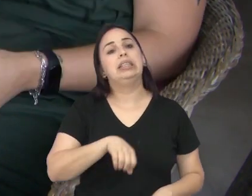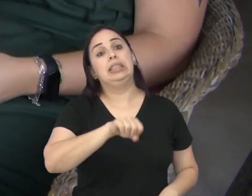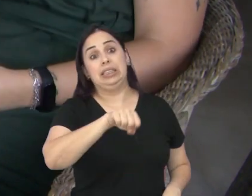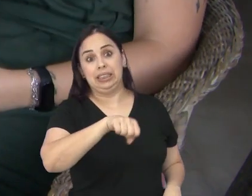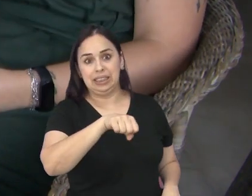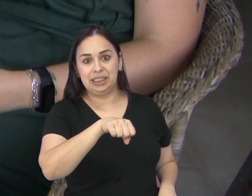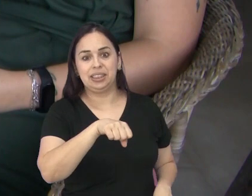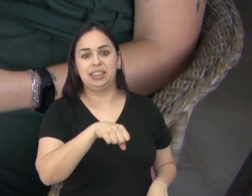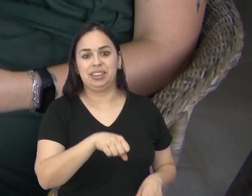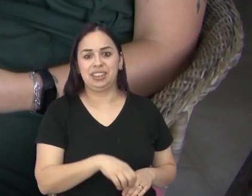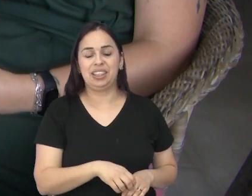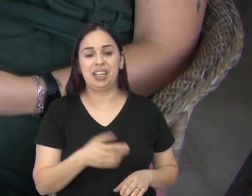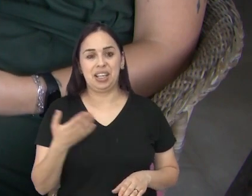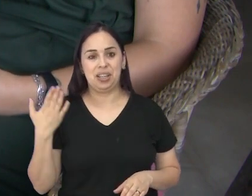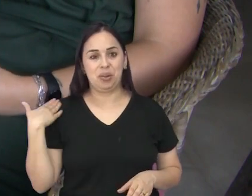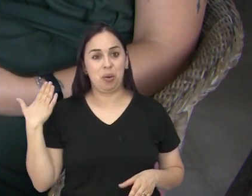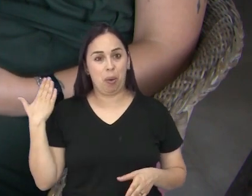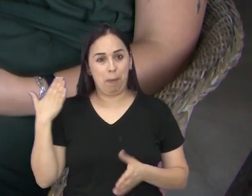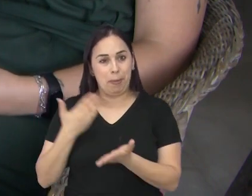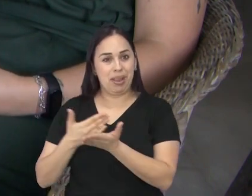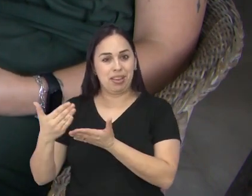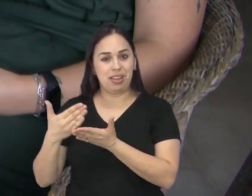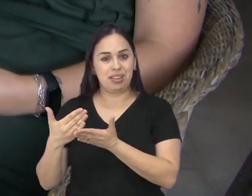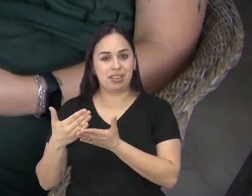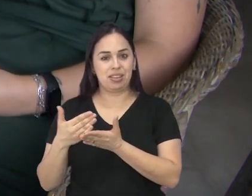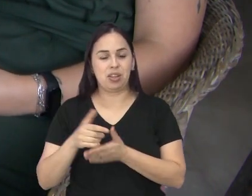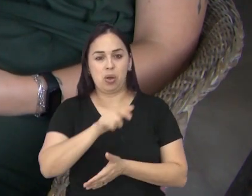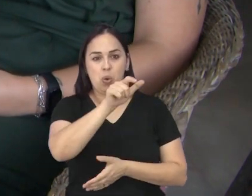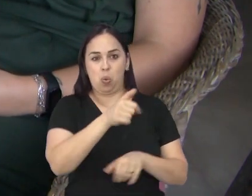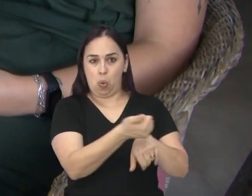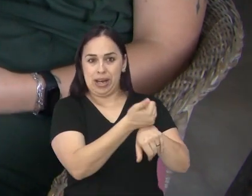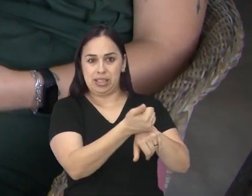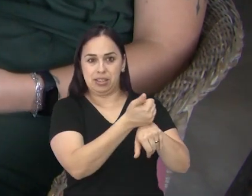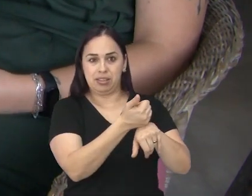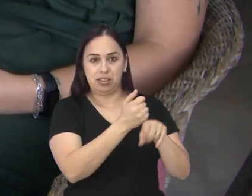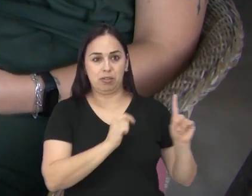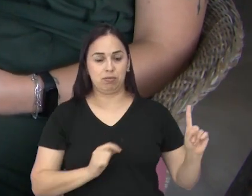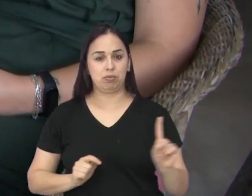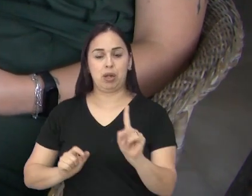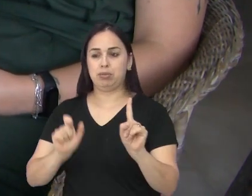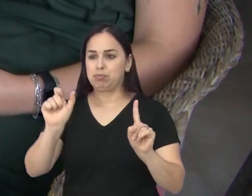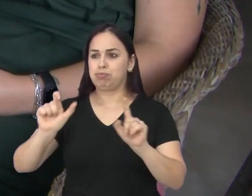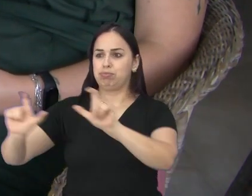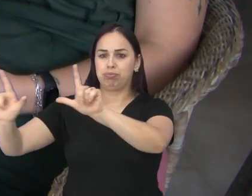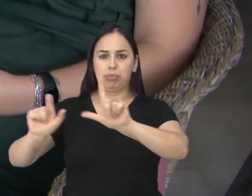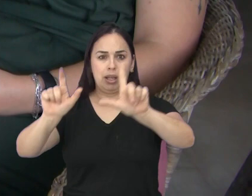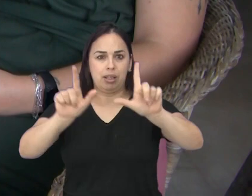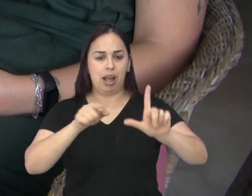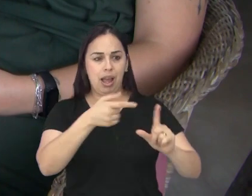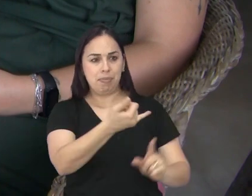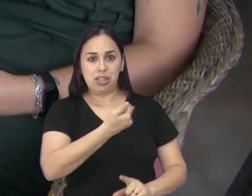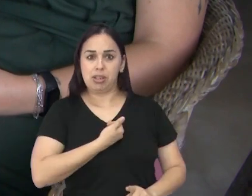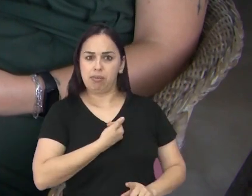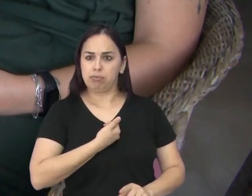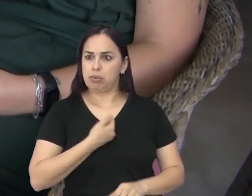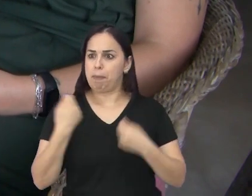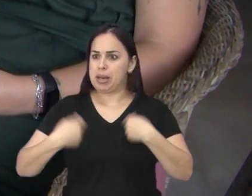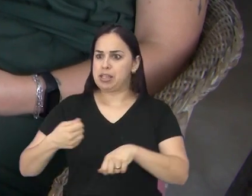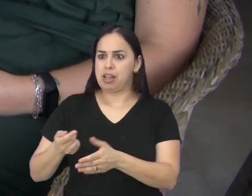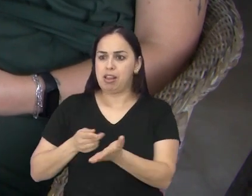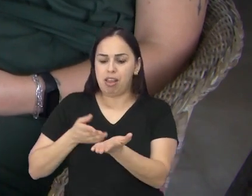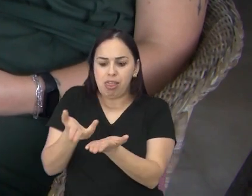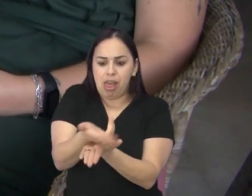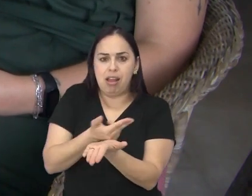Então, eu disse ali na entrada que um artista foi para a exposição e me falou, olha, você devia fazer metal,